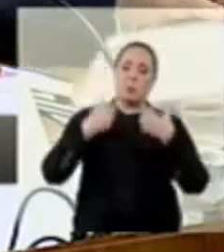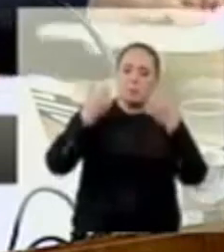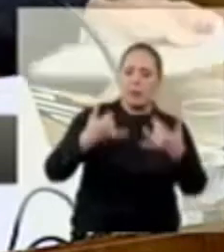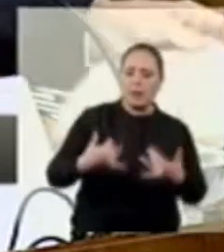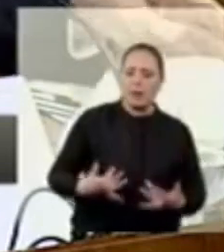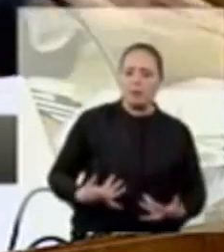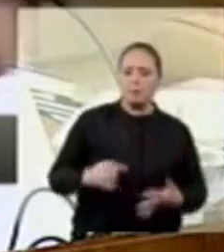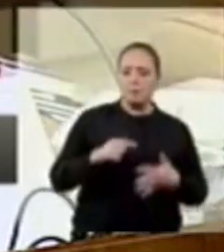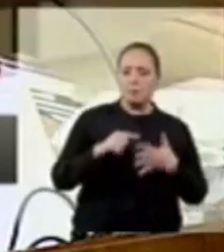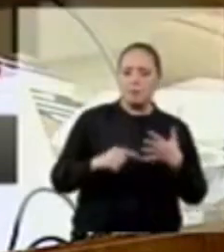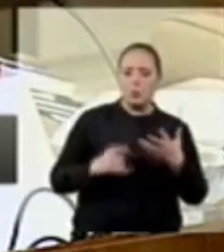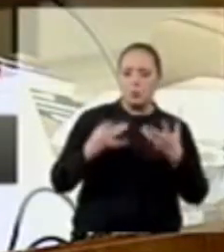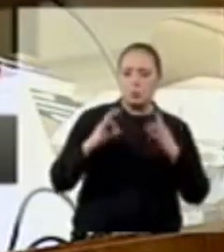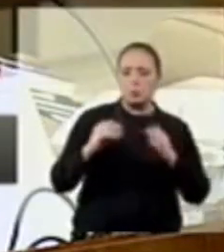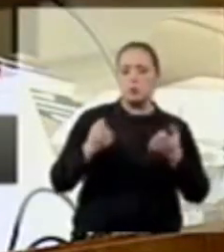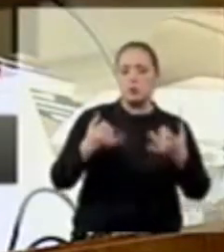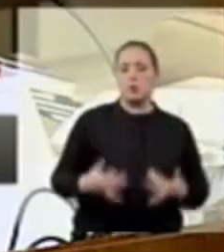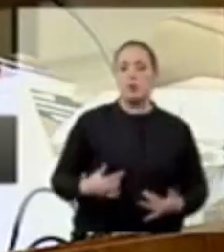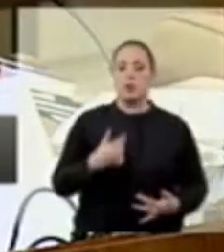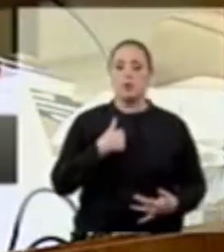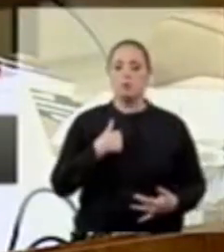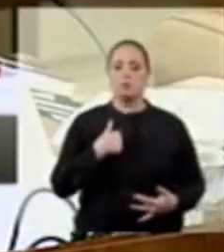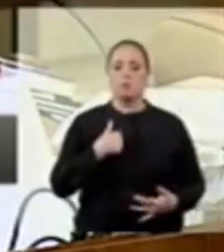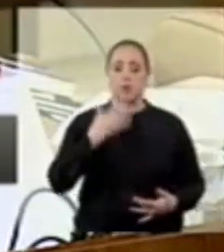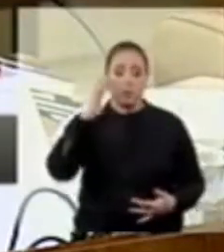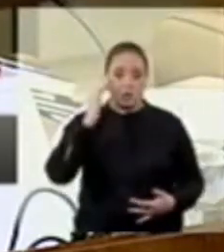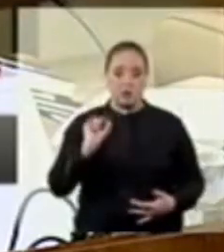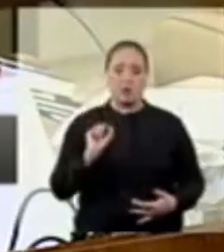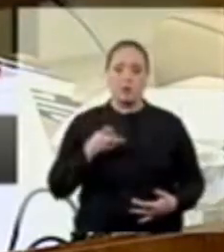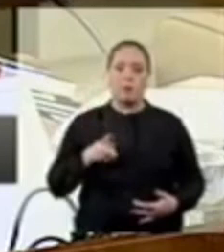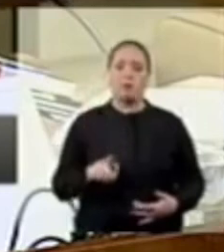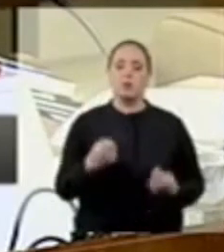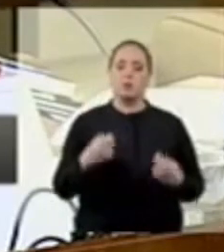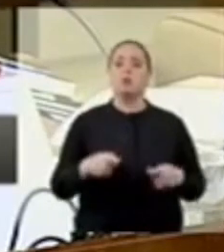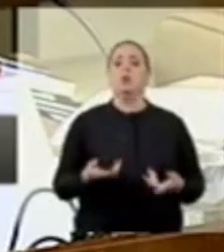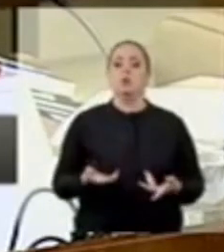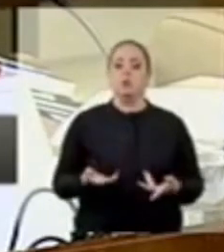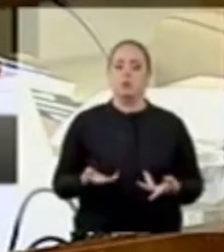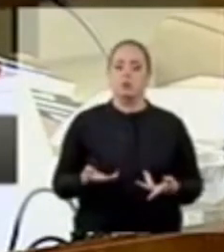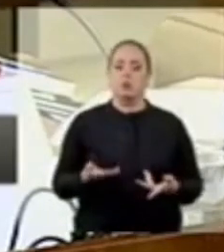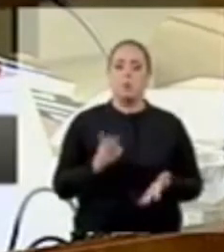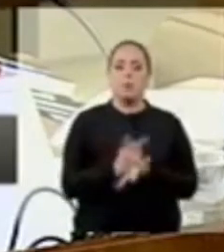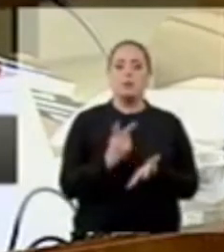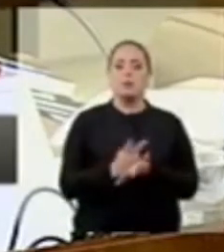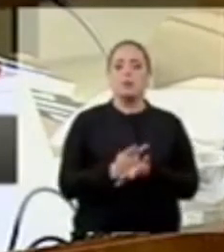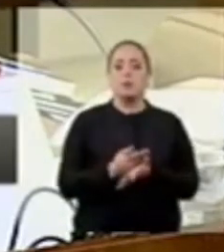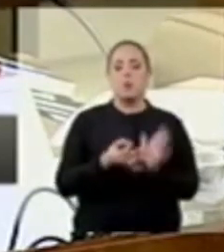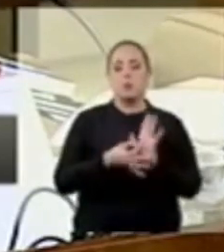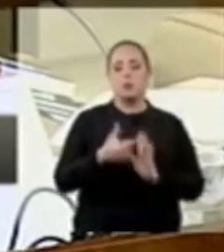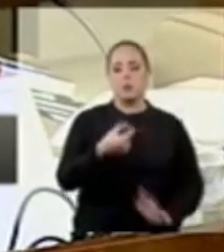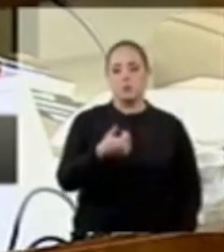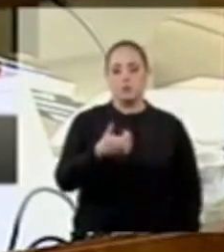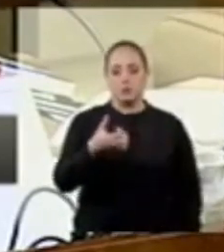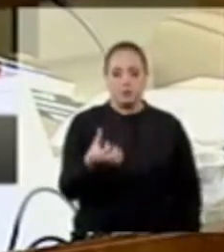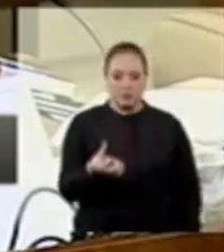entendo que nós devamos manter a virada jurisprudencial de 2016 eu não